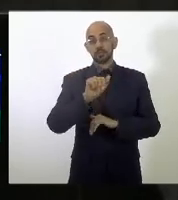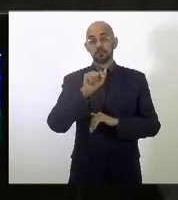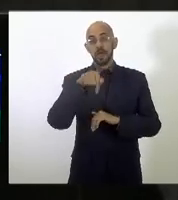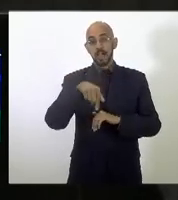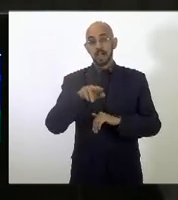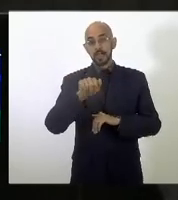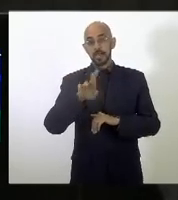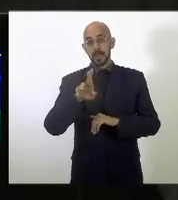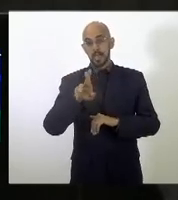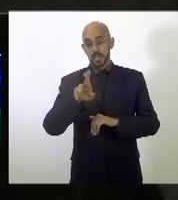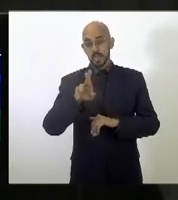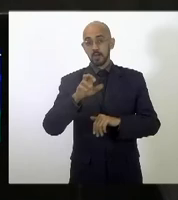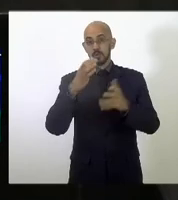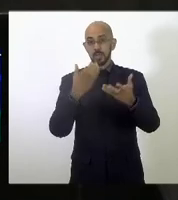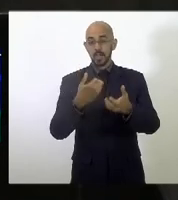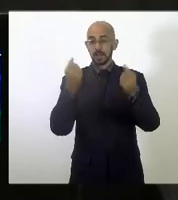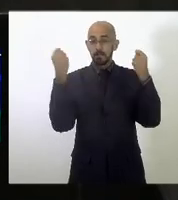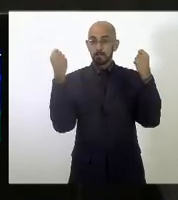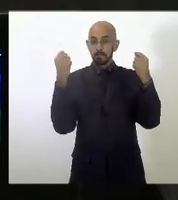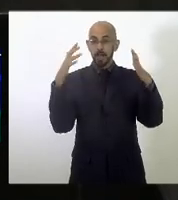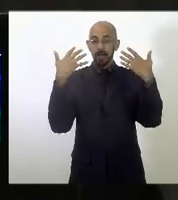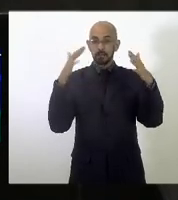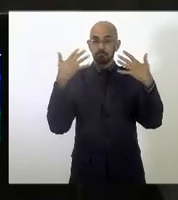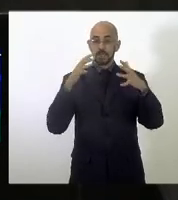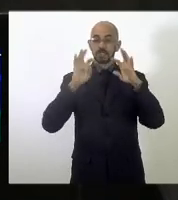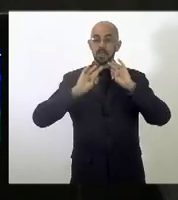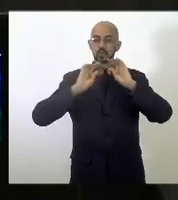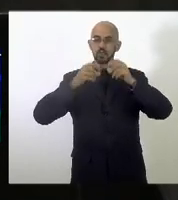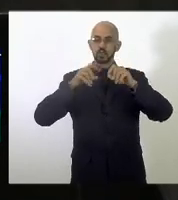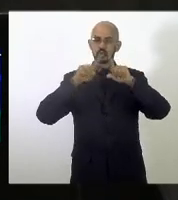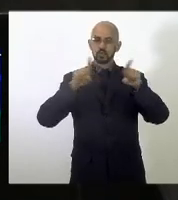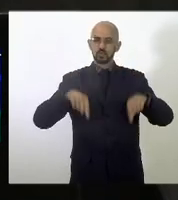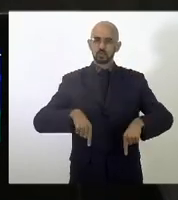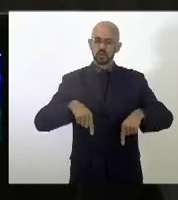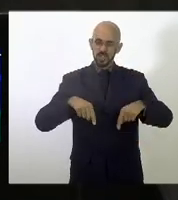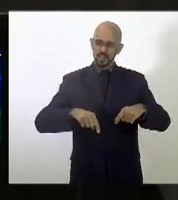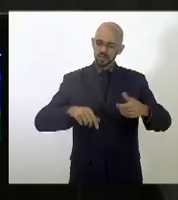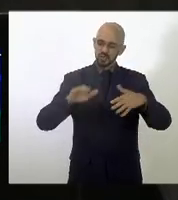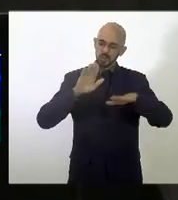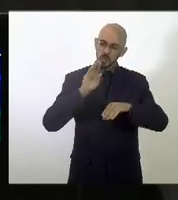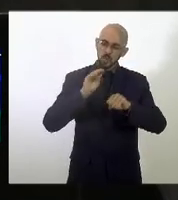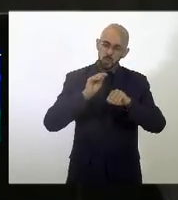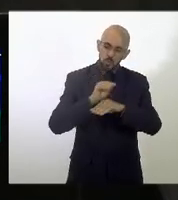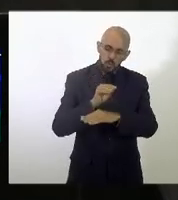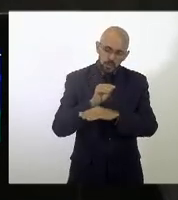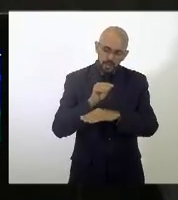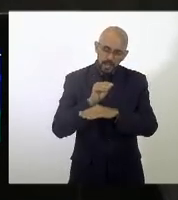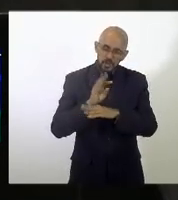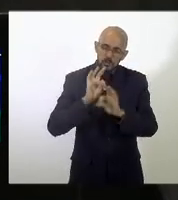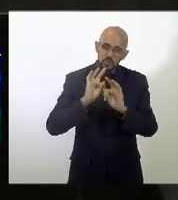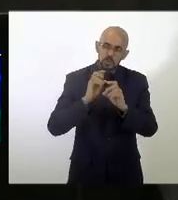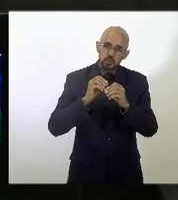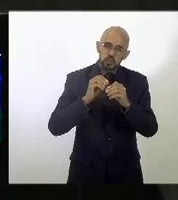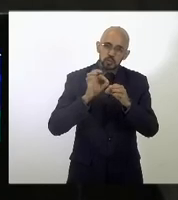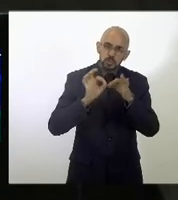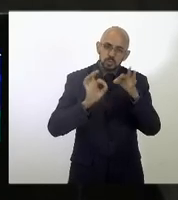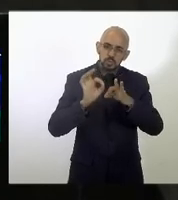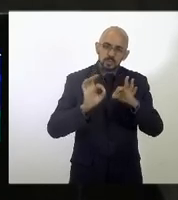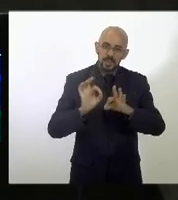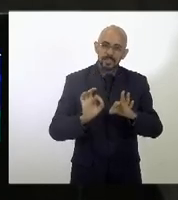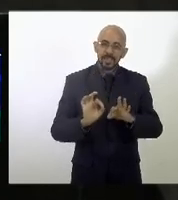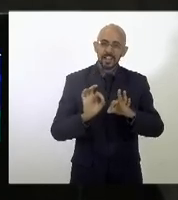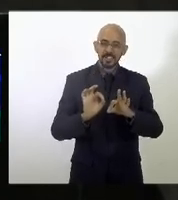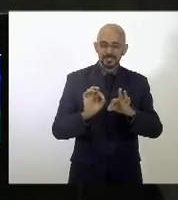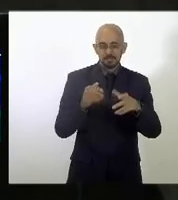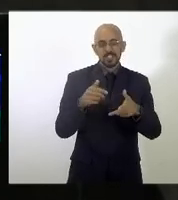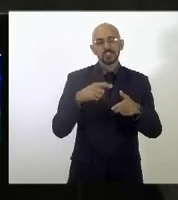parabenizar todos os servidores que cuidaram de todos os detalhes para que nós pudéssemos ter esse